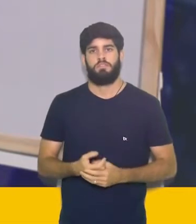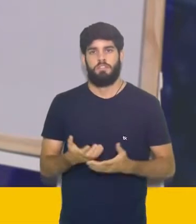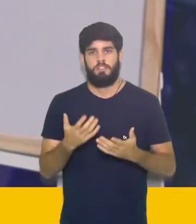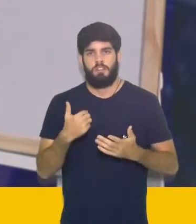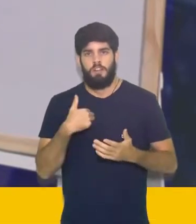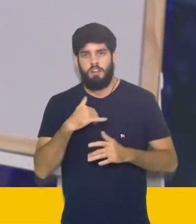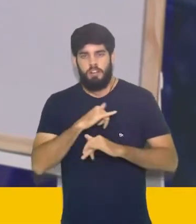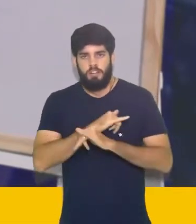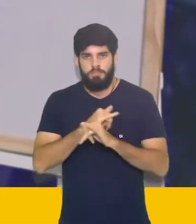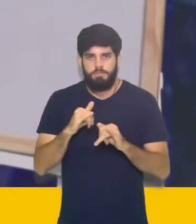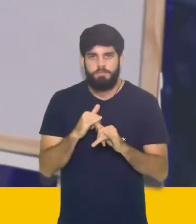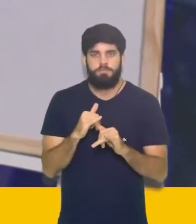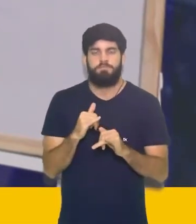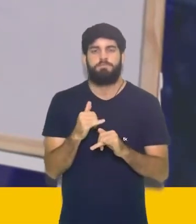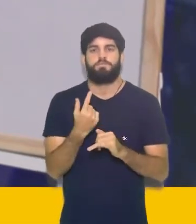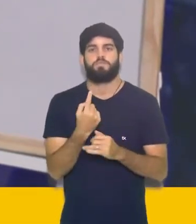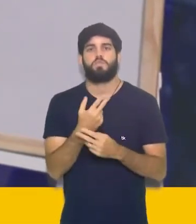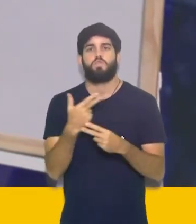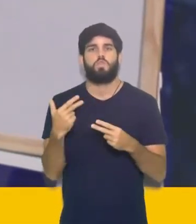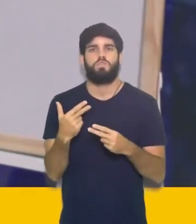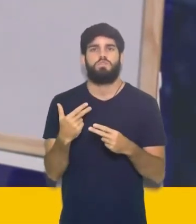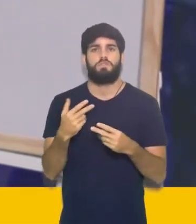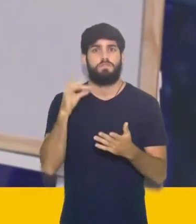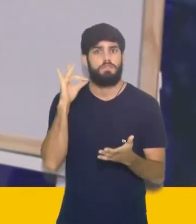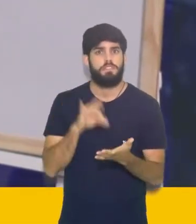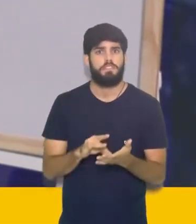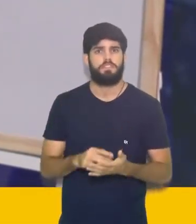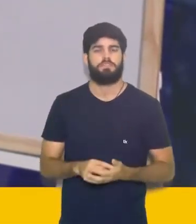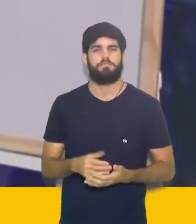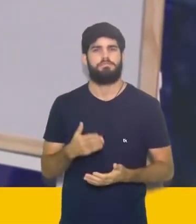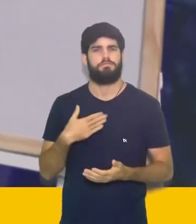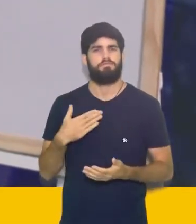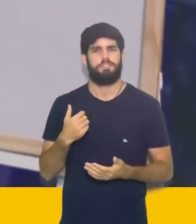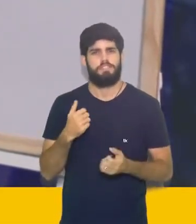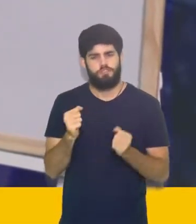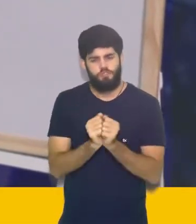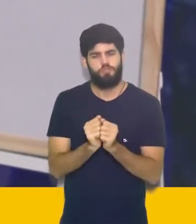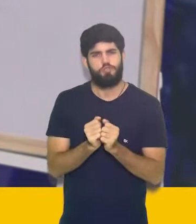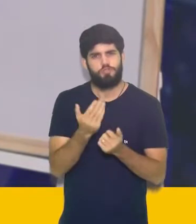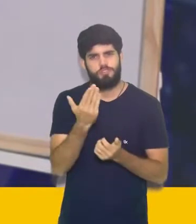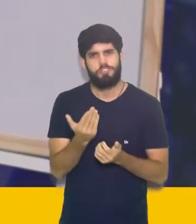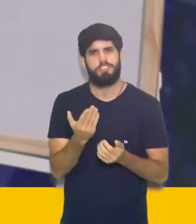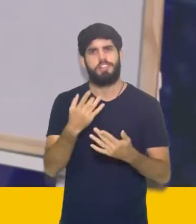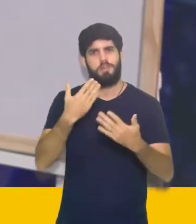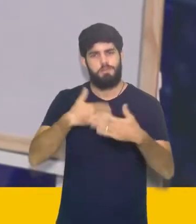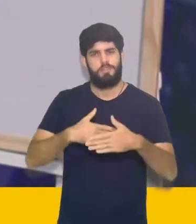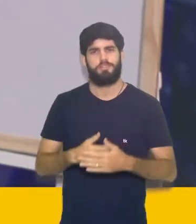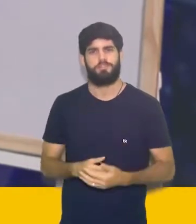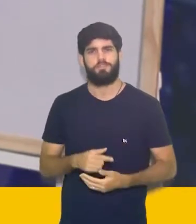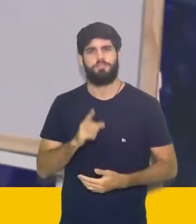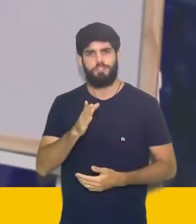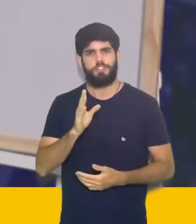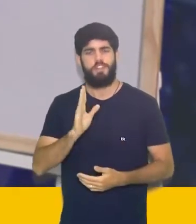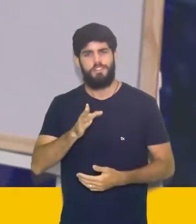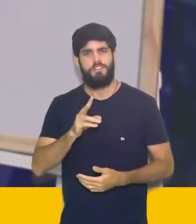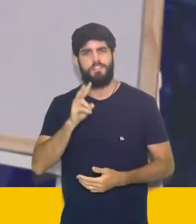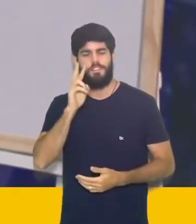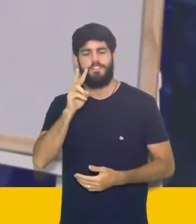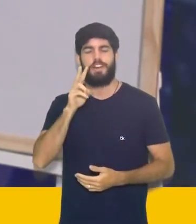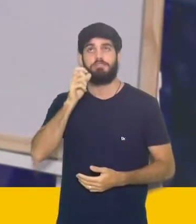Quer que eu diga uma coisa de verdade, verdadeira? Me leva para a prova. Vocês vão me ouvir falando com